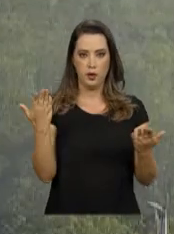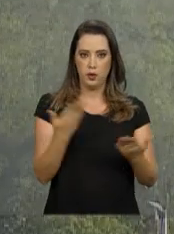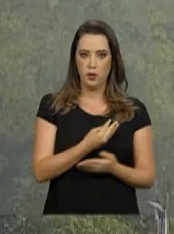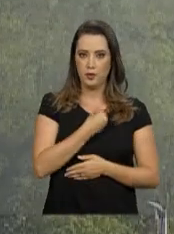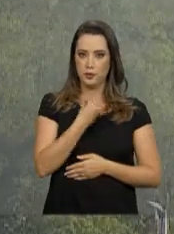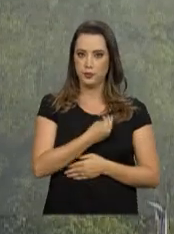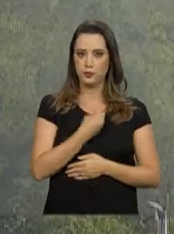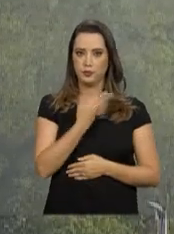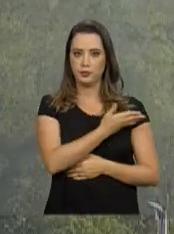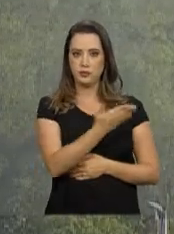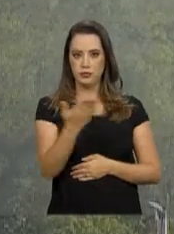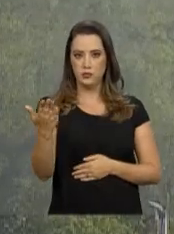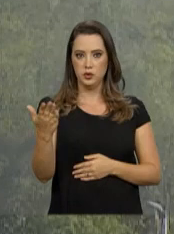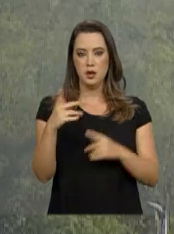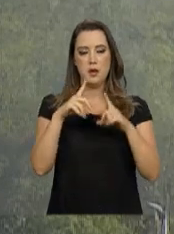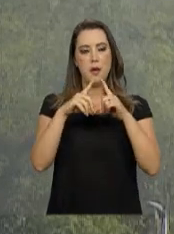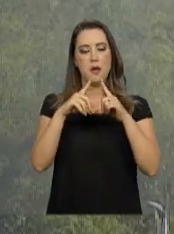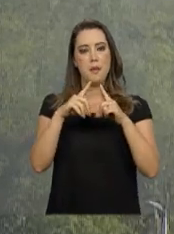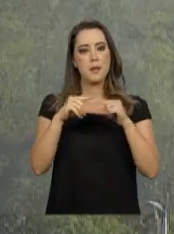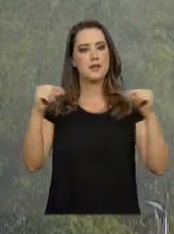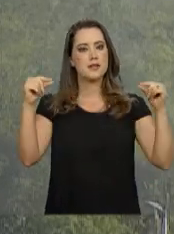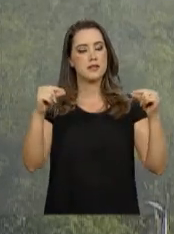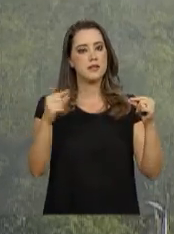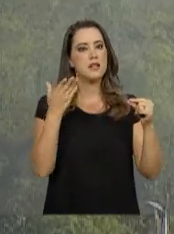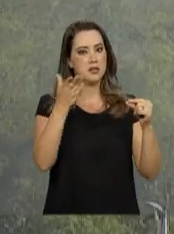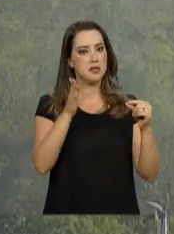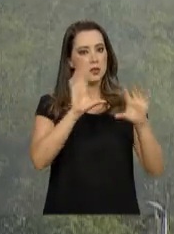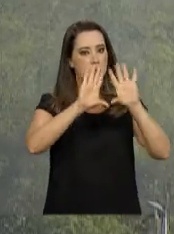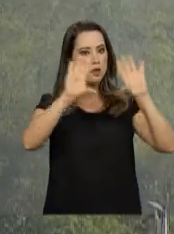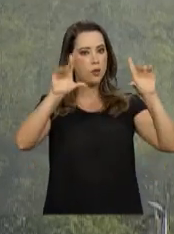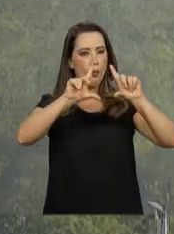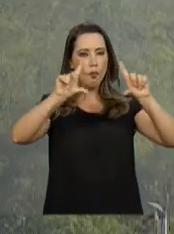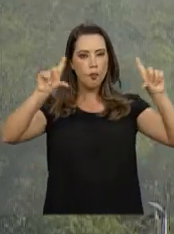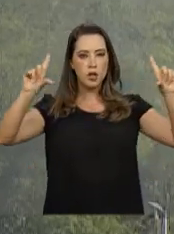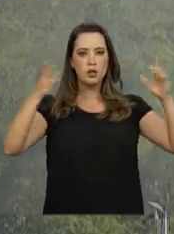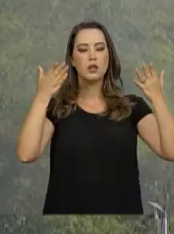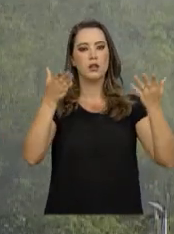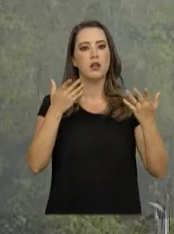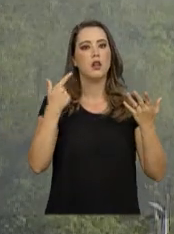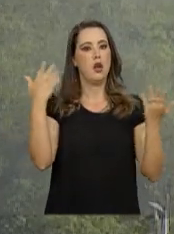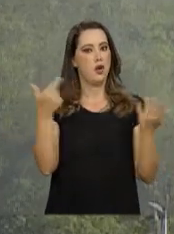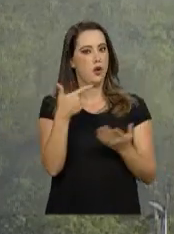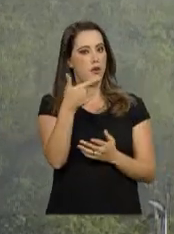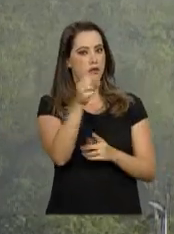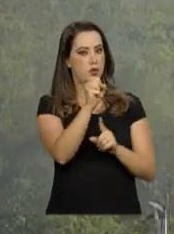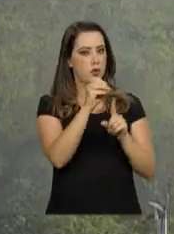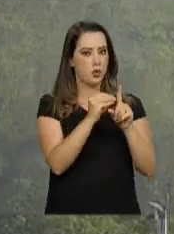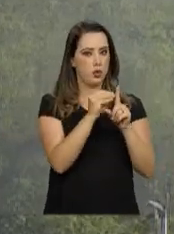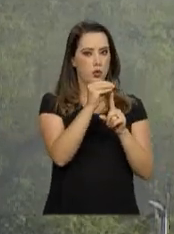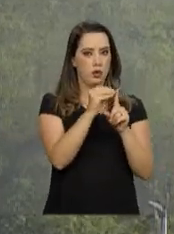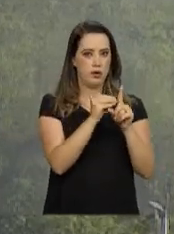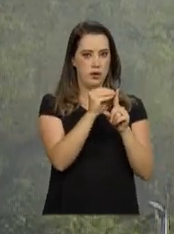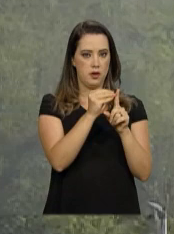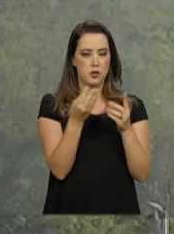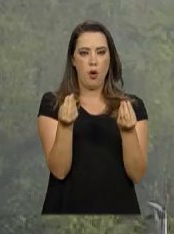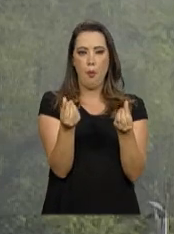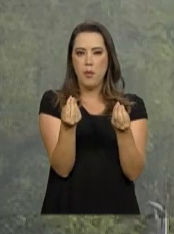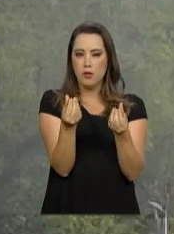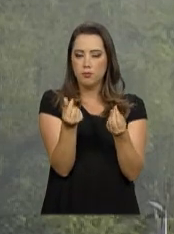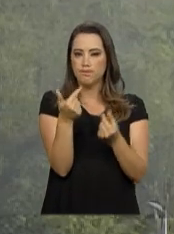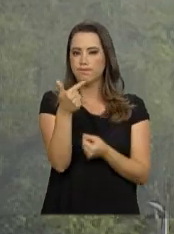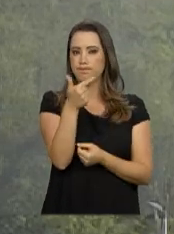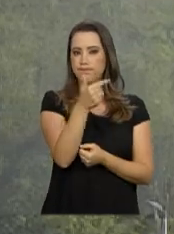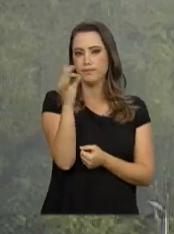imagens ao vivo da capital federal, céu com poucas nuvens e neste momento faz 28 graus. A umidade do ar está